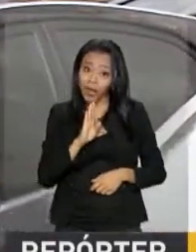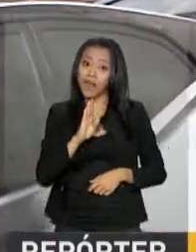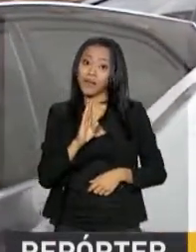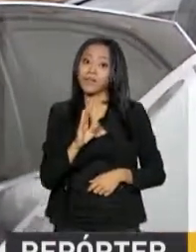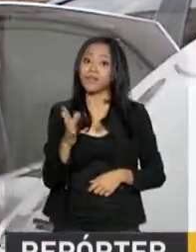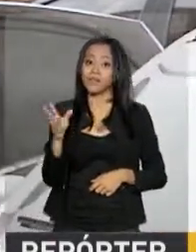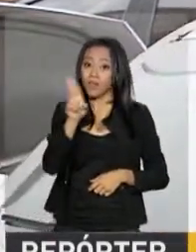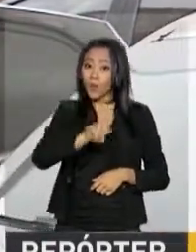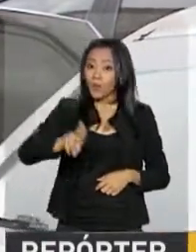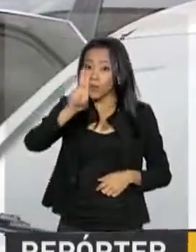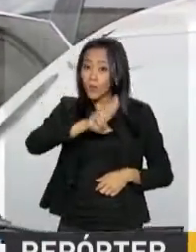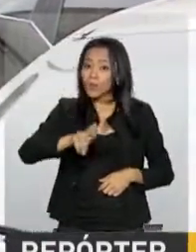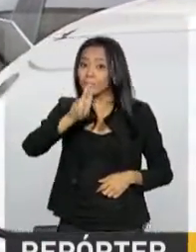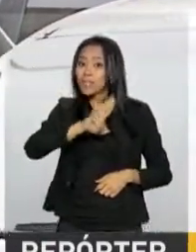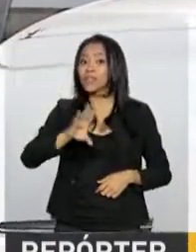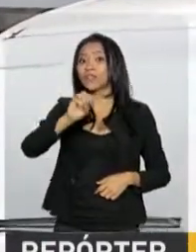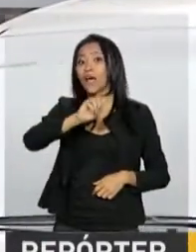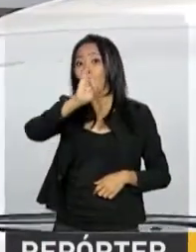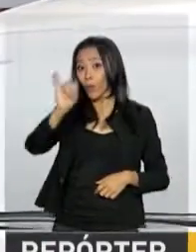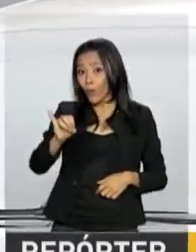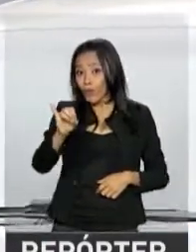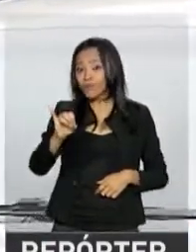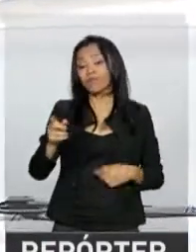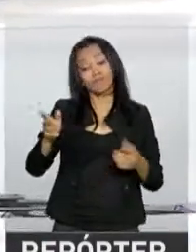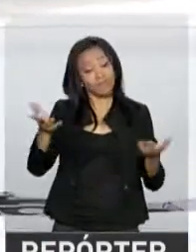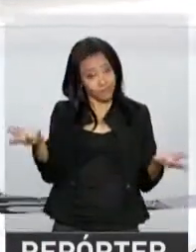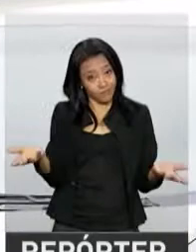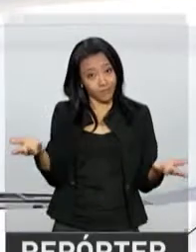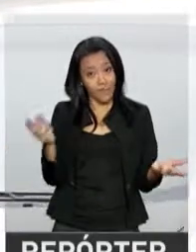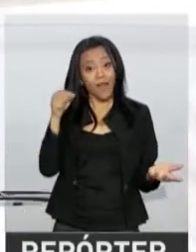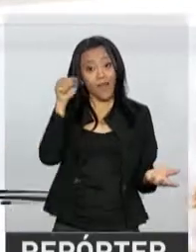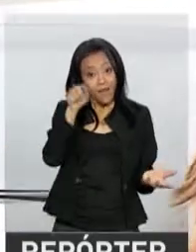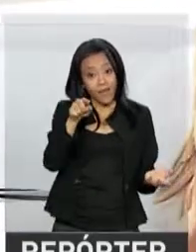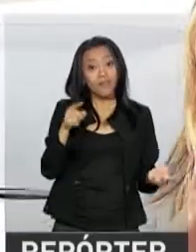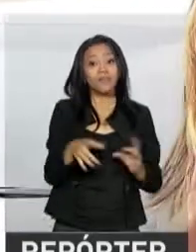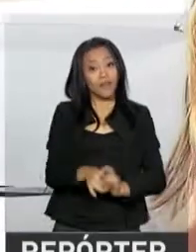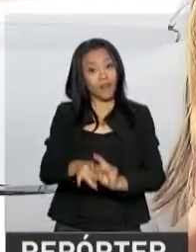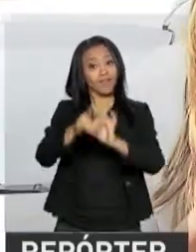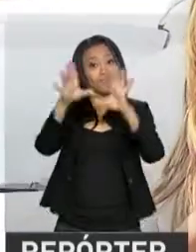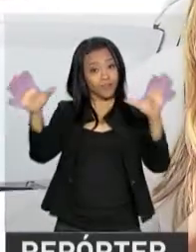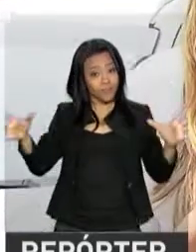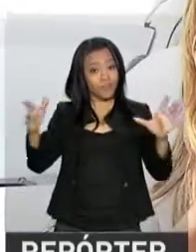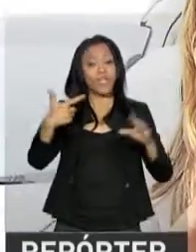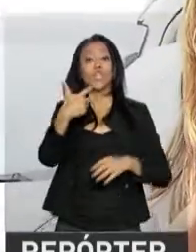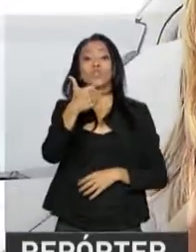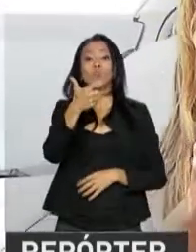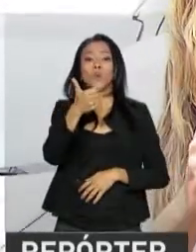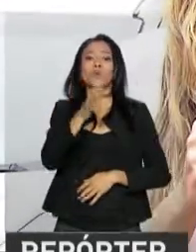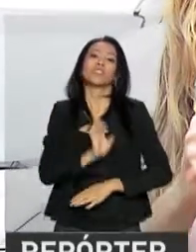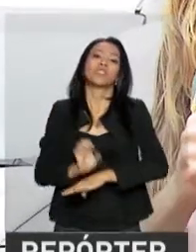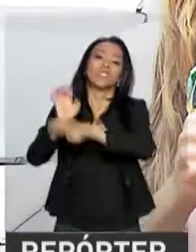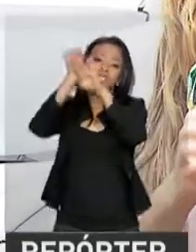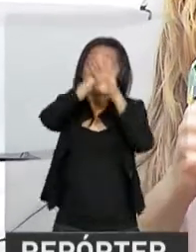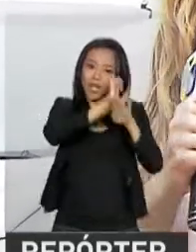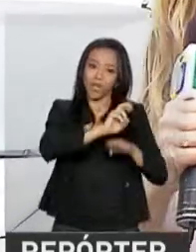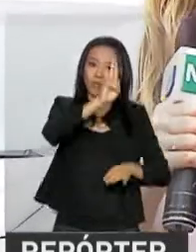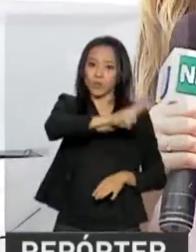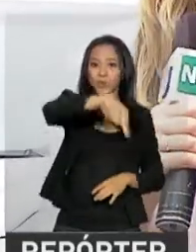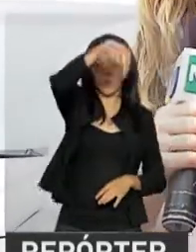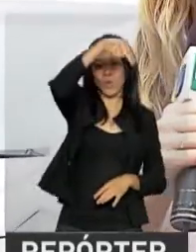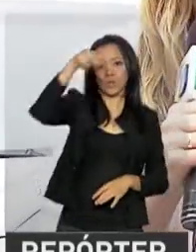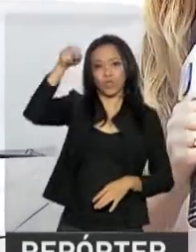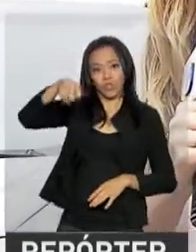de orelhões da operadora oi pois é esse serviço está disponível em 12 estados da região norte e nordeste